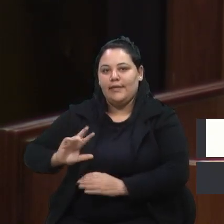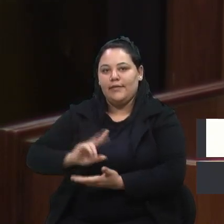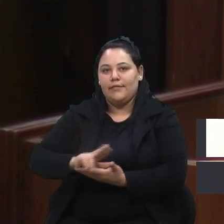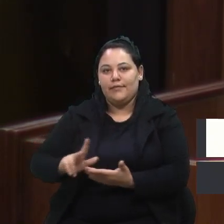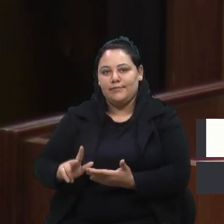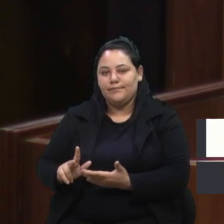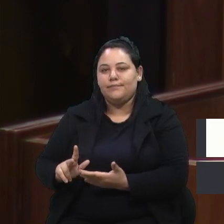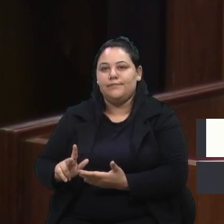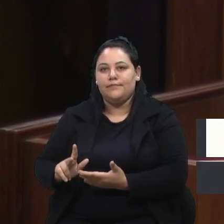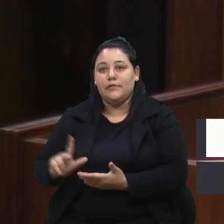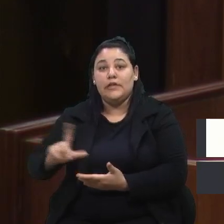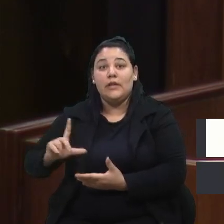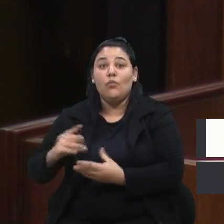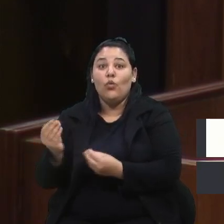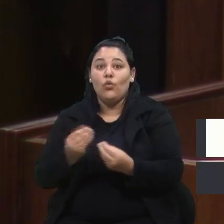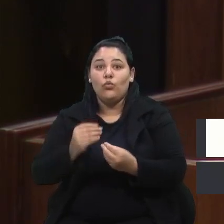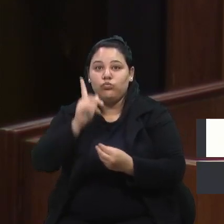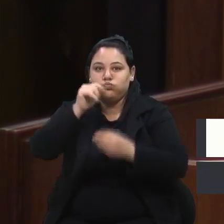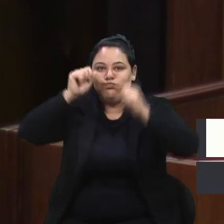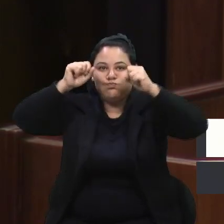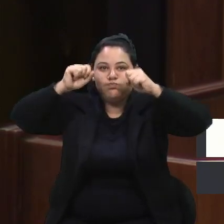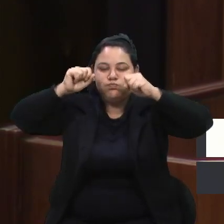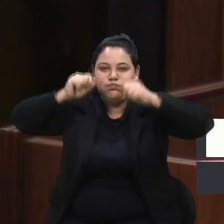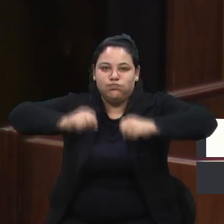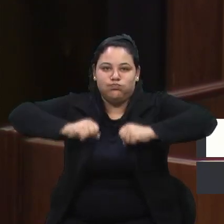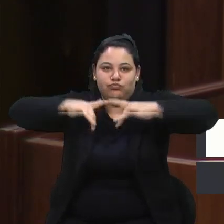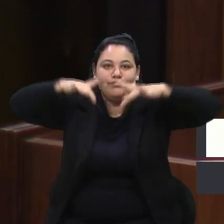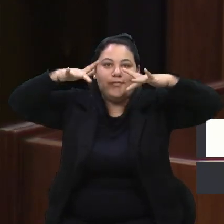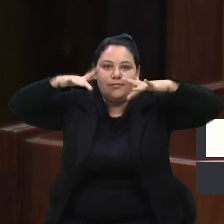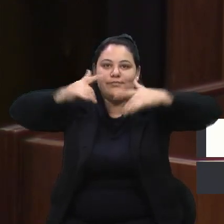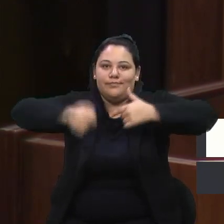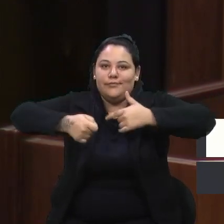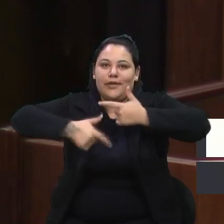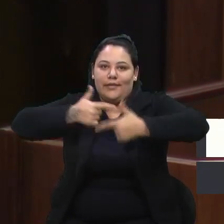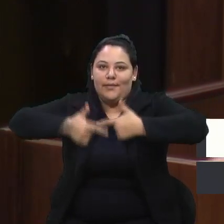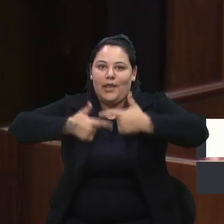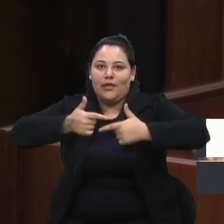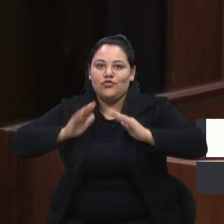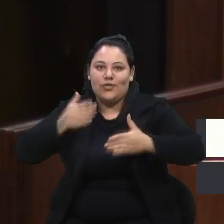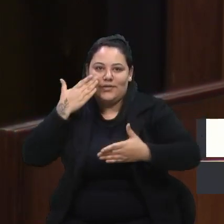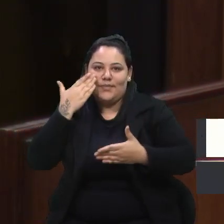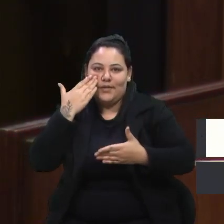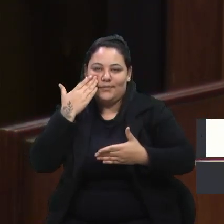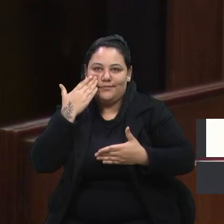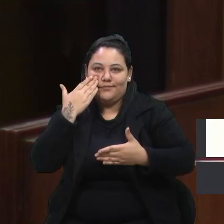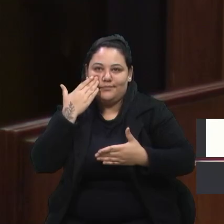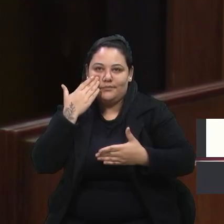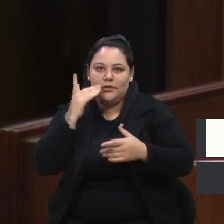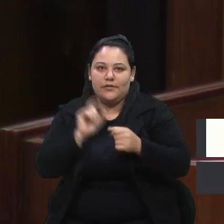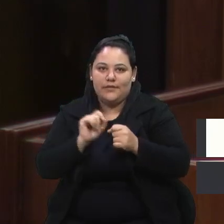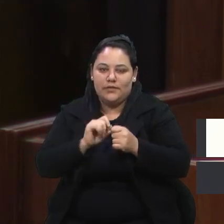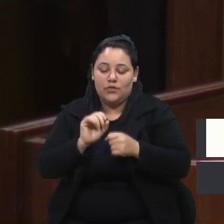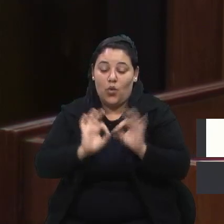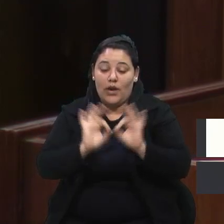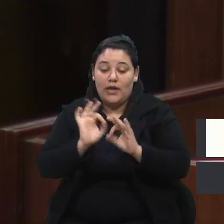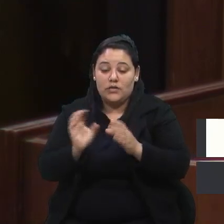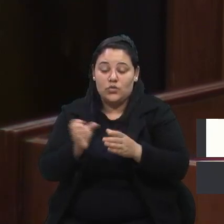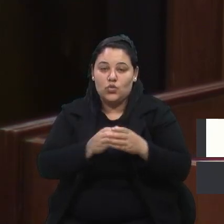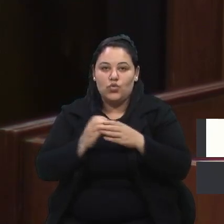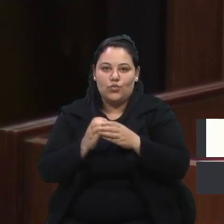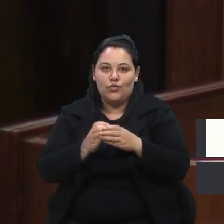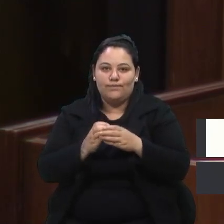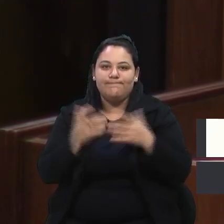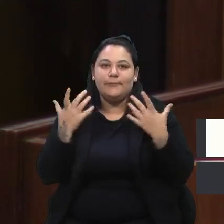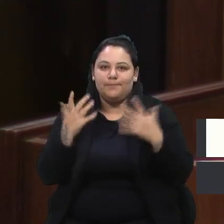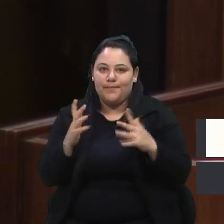aonde ia ter que trabalhar muito. Então, assim fez, botou toda a sua equipe na rua. Parabéns, então,